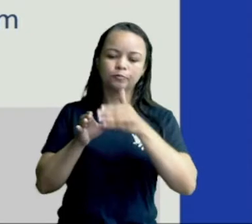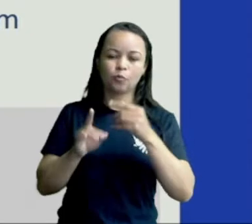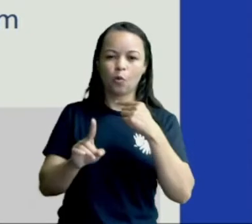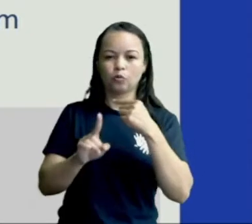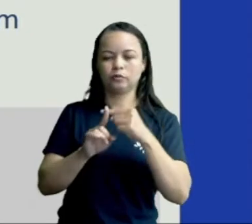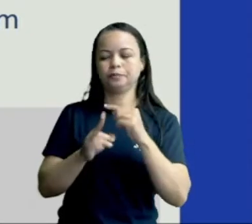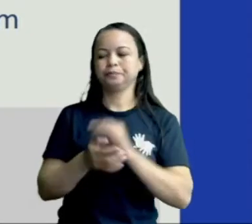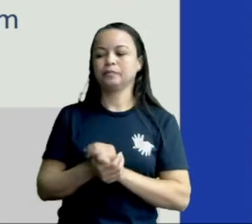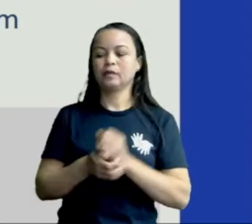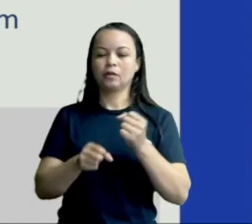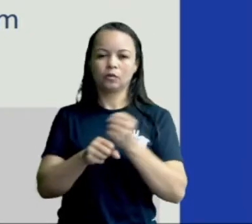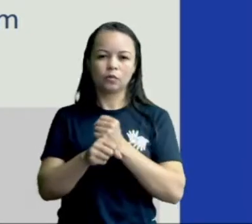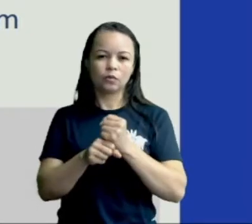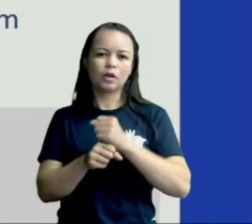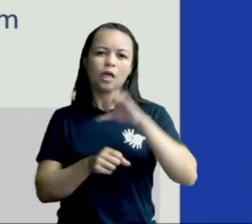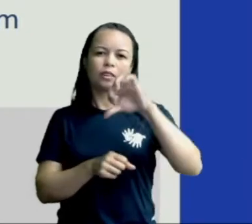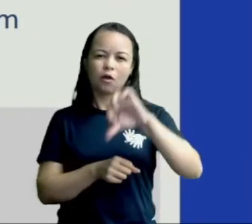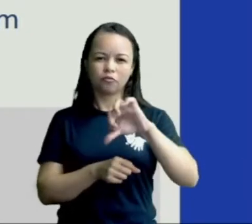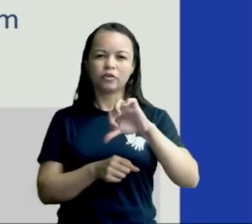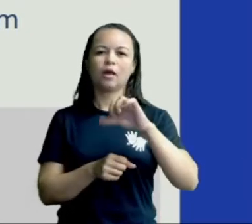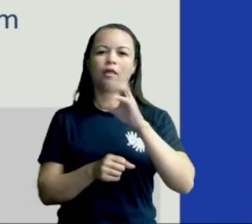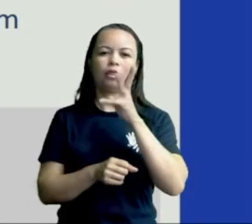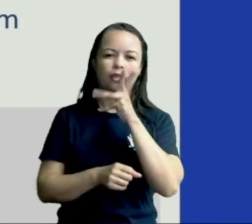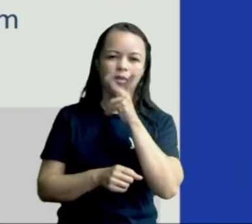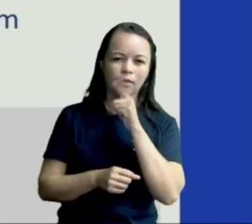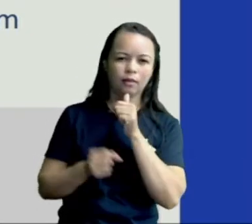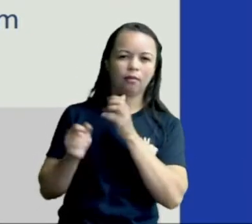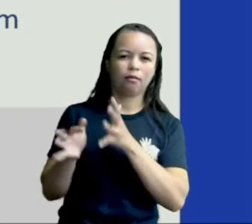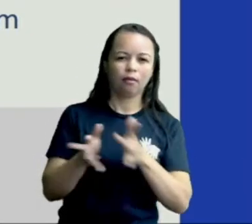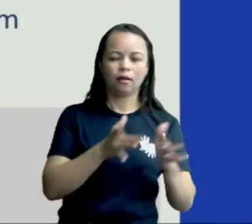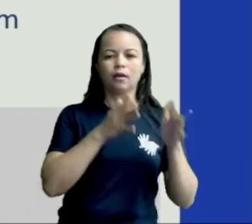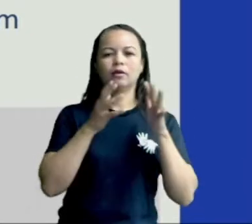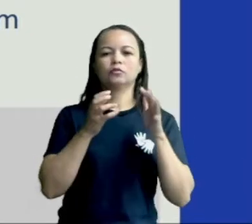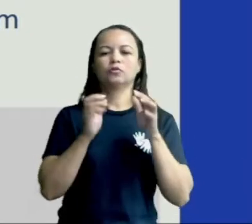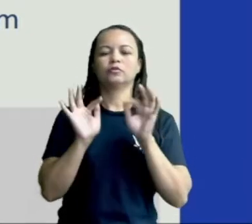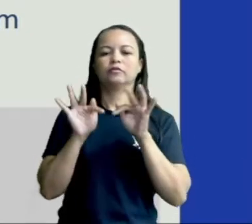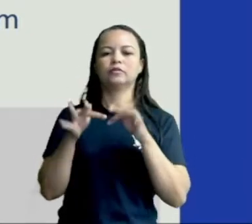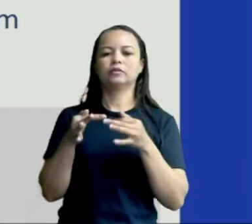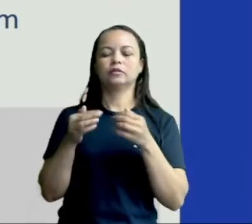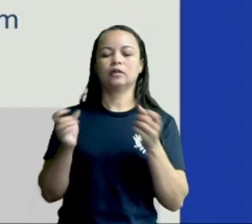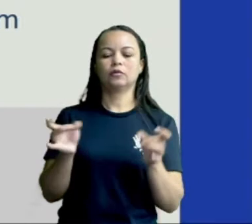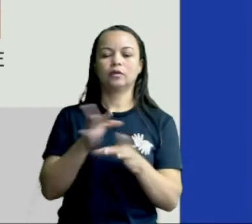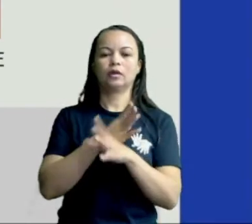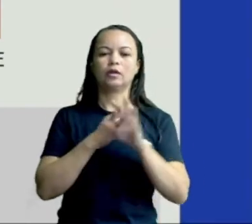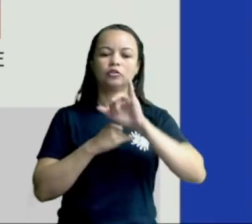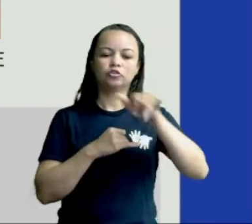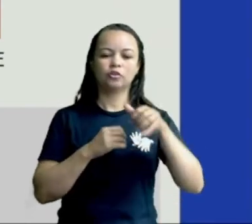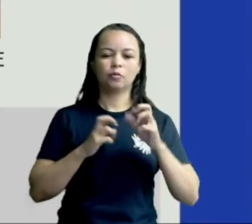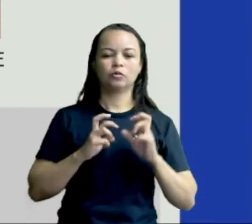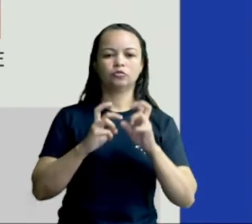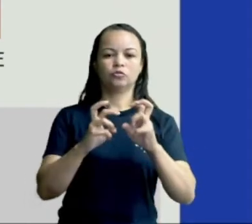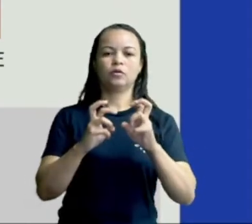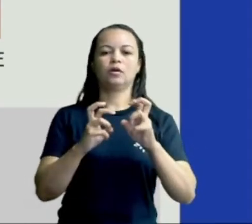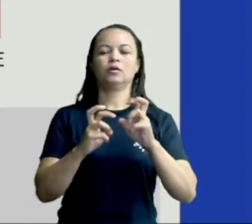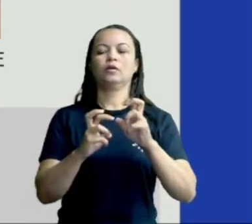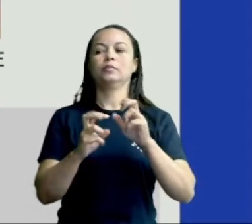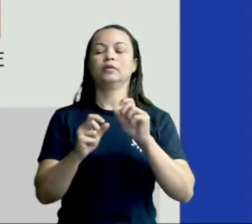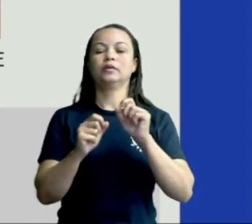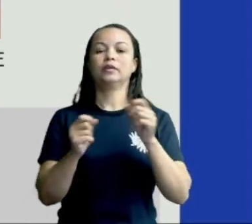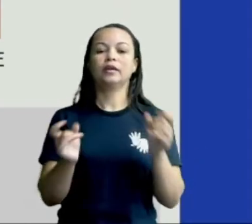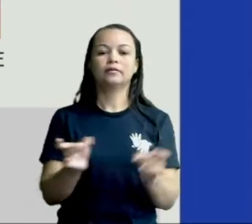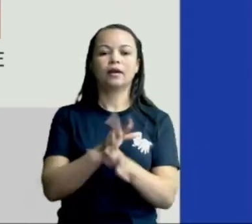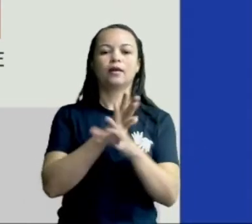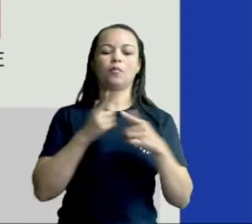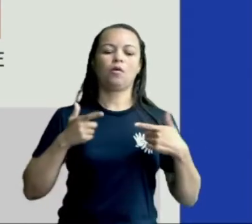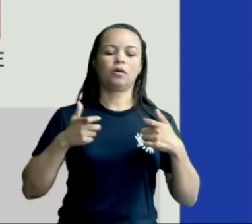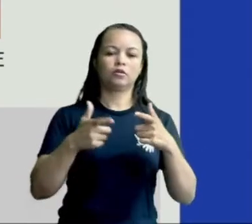aí, tá vendo? Terminando com as batalhas do Monte Guararapes, onde definitivamente eles foram derrotados. Então é